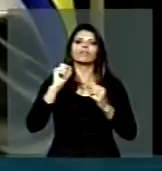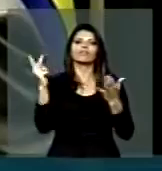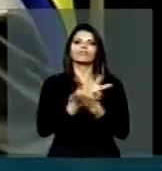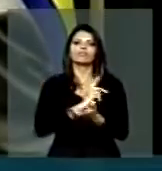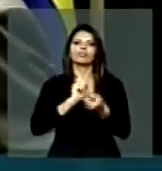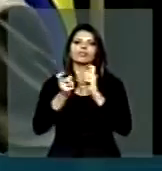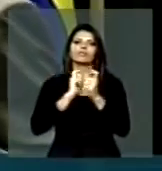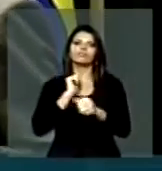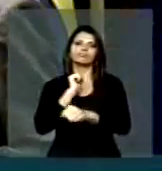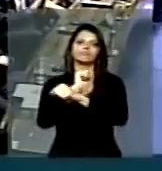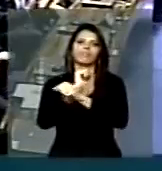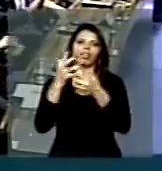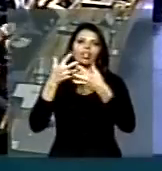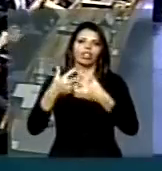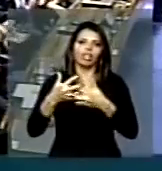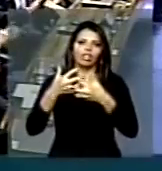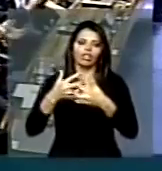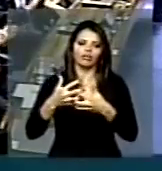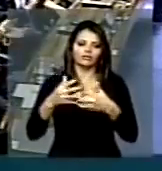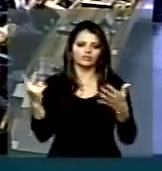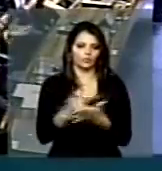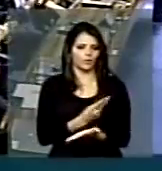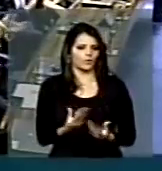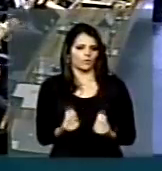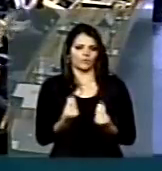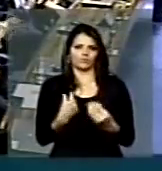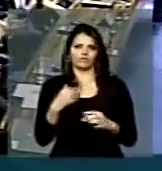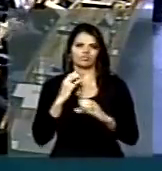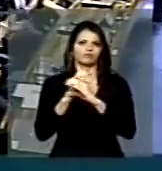administração. Não dá mais.